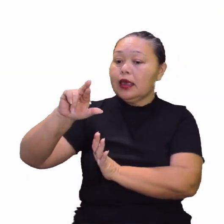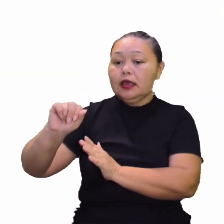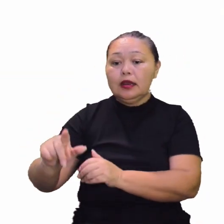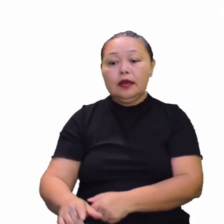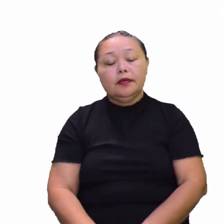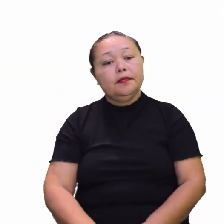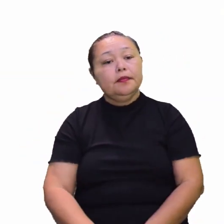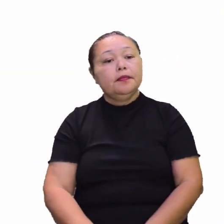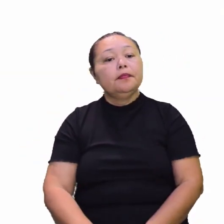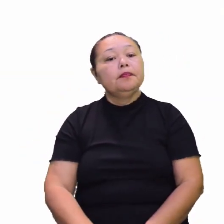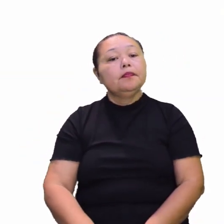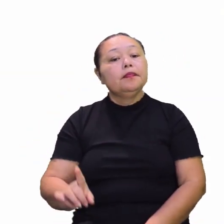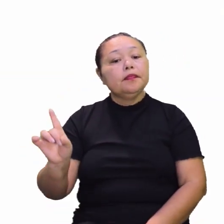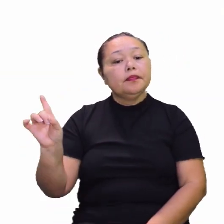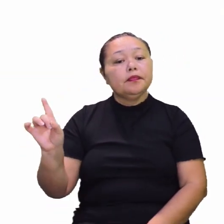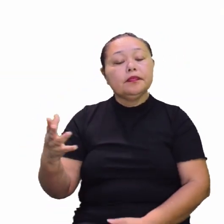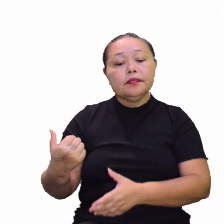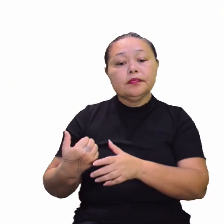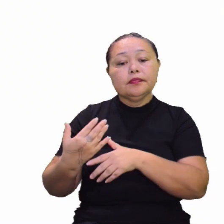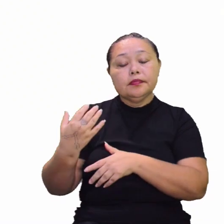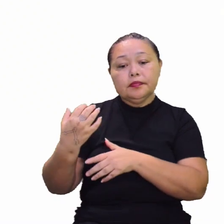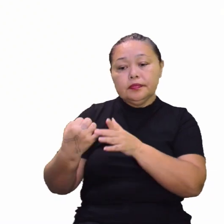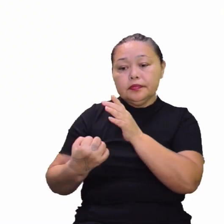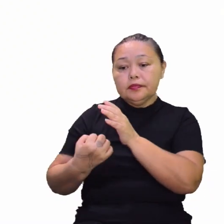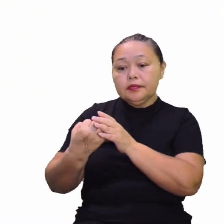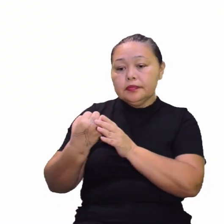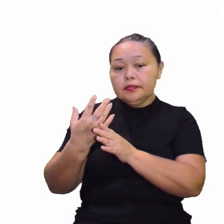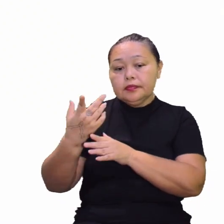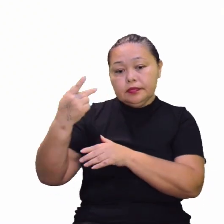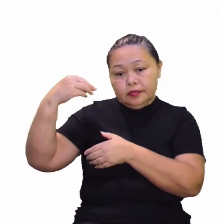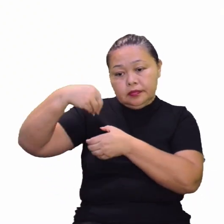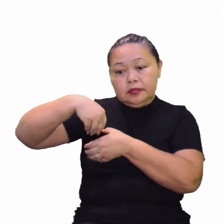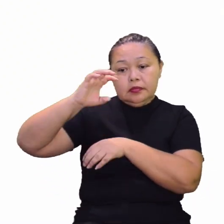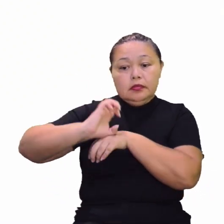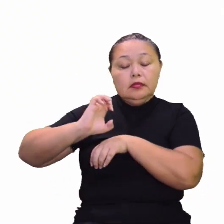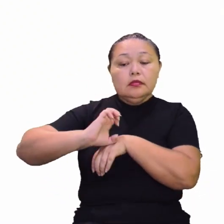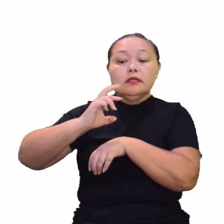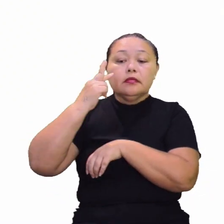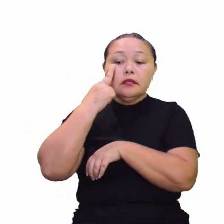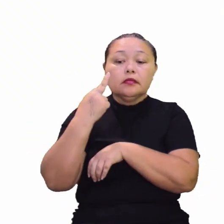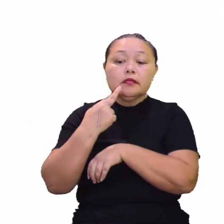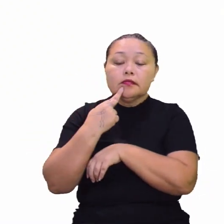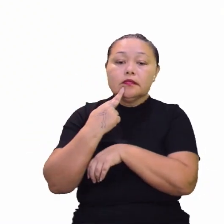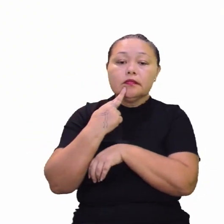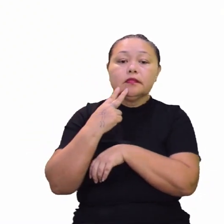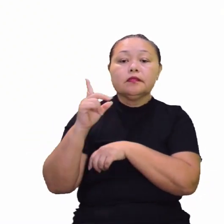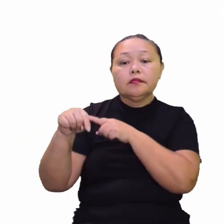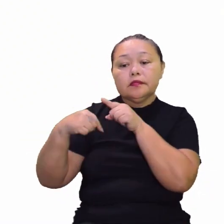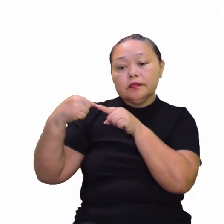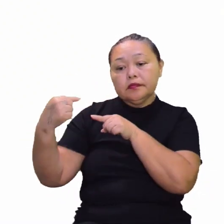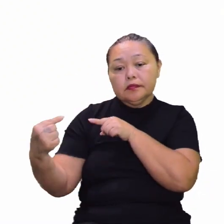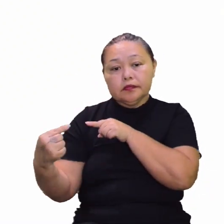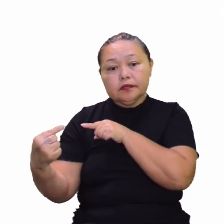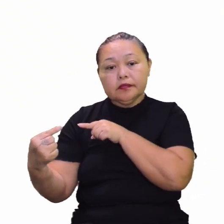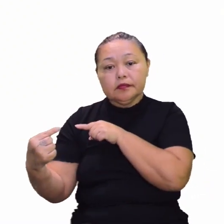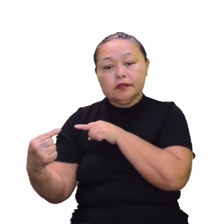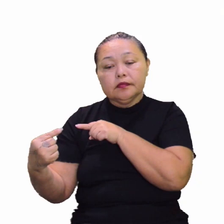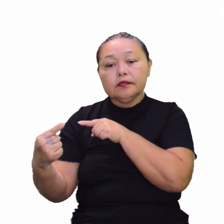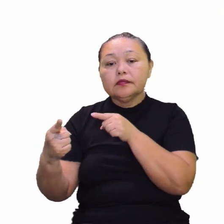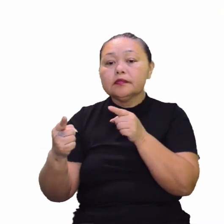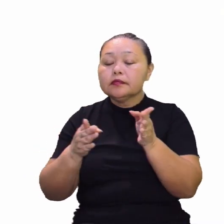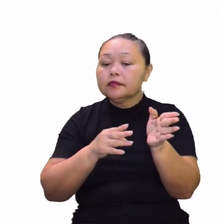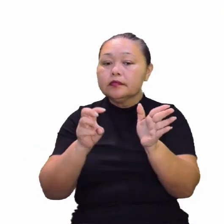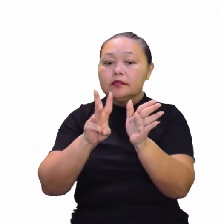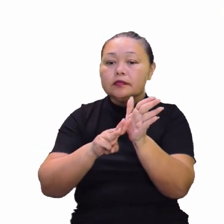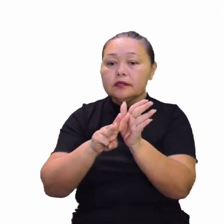Então, nós temos aqui os cursos de água que nascem em território aqui de Rondônia, os afluentes ou subafluentes do